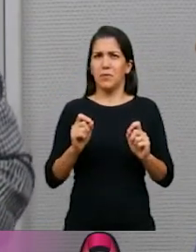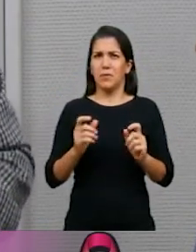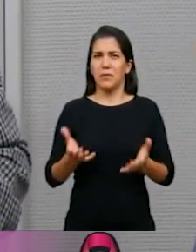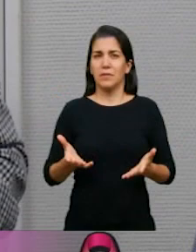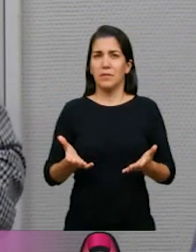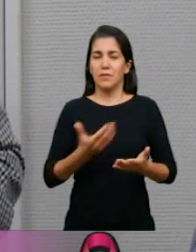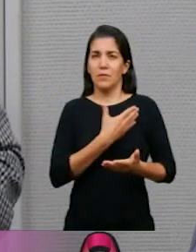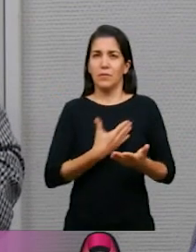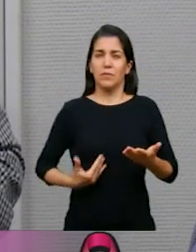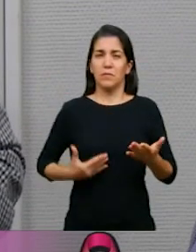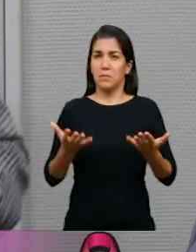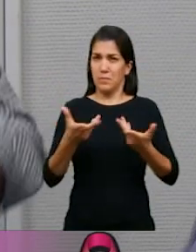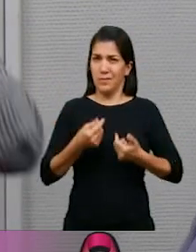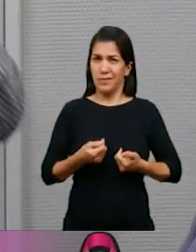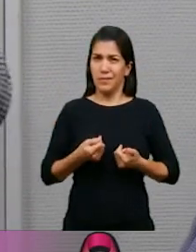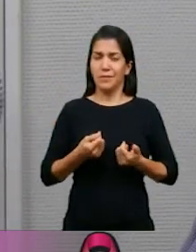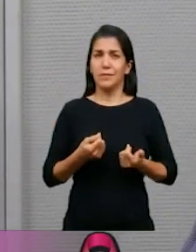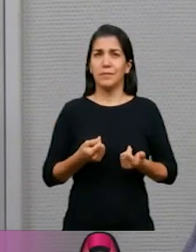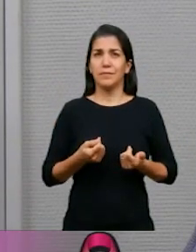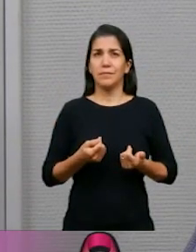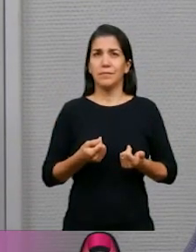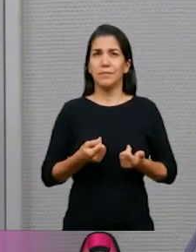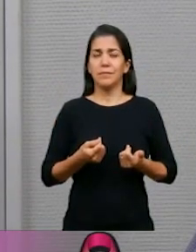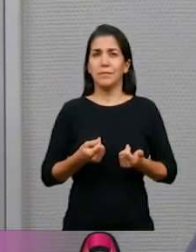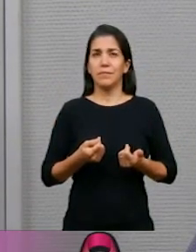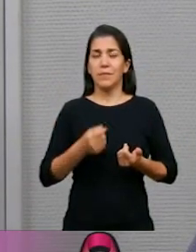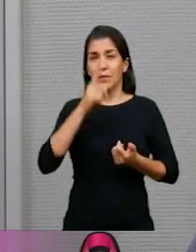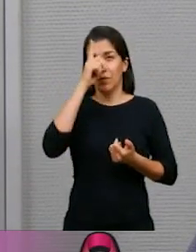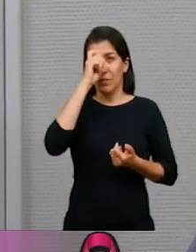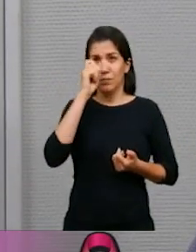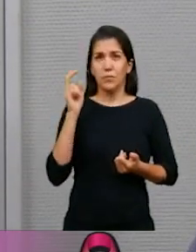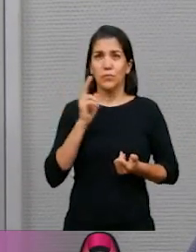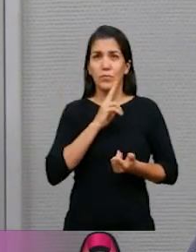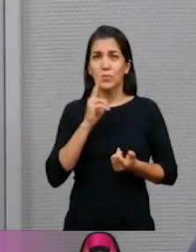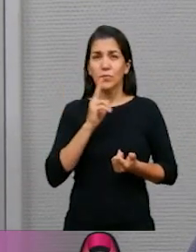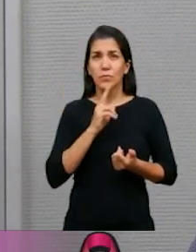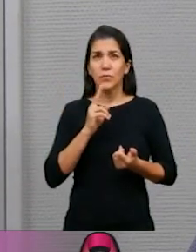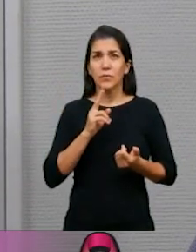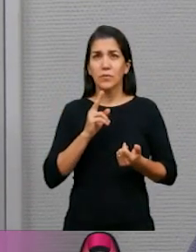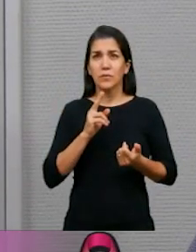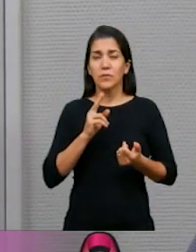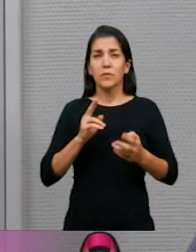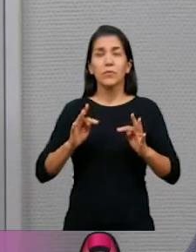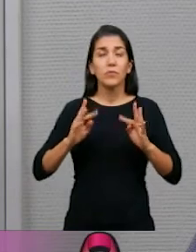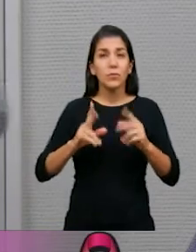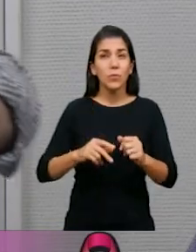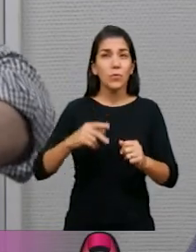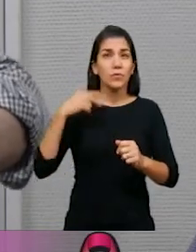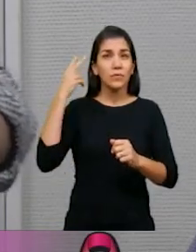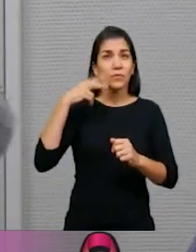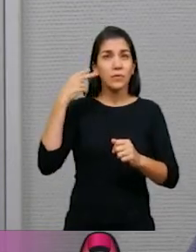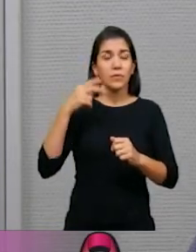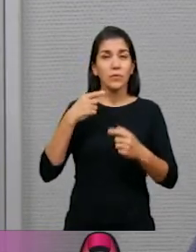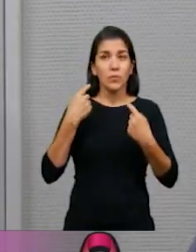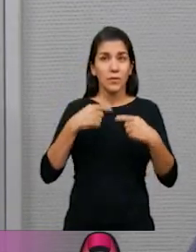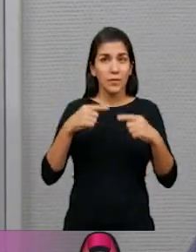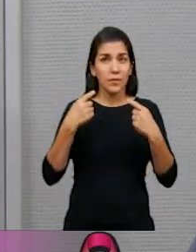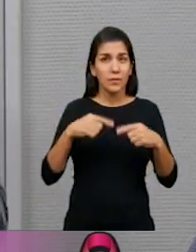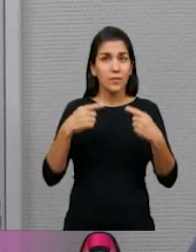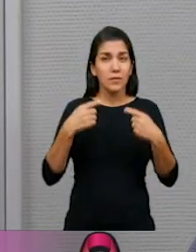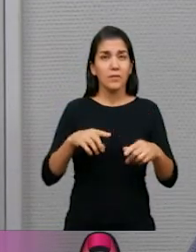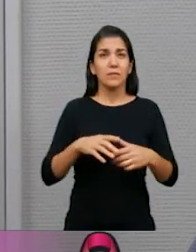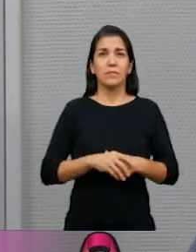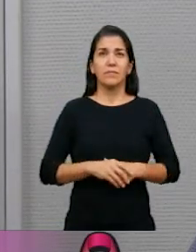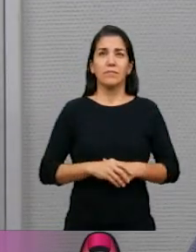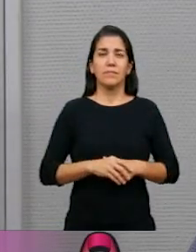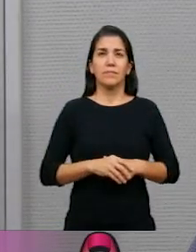é que está o governo maravilhoso? Que o pronto-socorro é alvo de críticas de todos os vereadores aqui. Posso elencar as datas e o horário que todo mundo